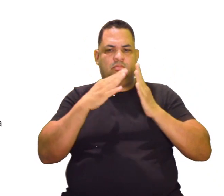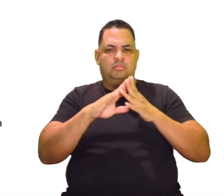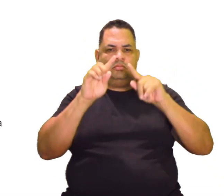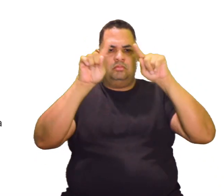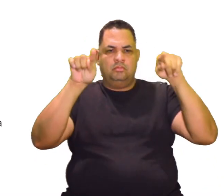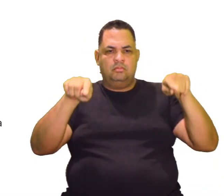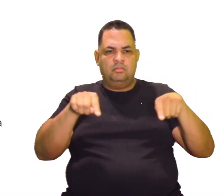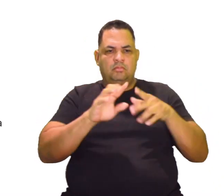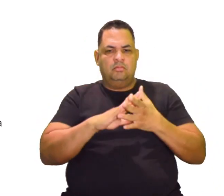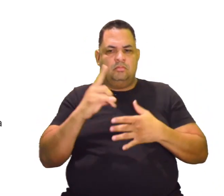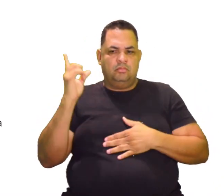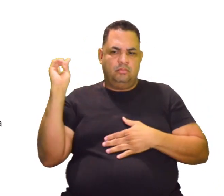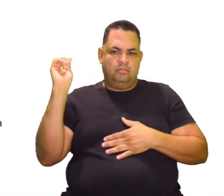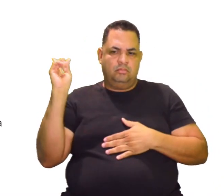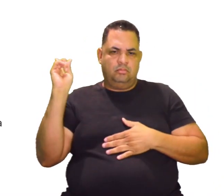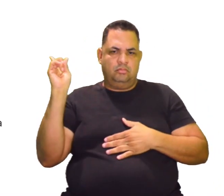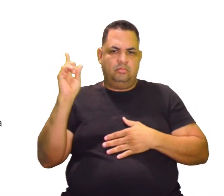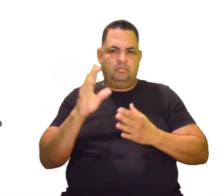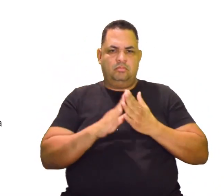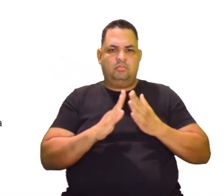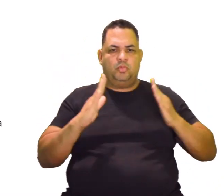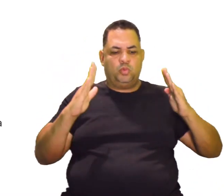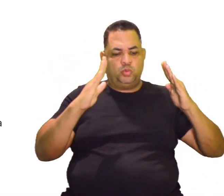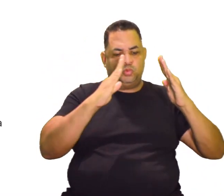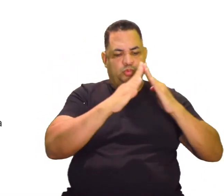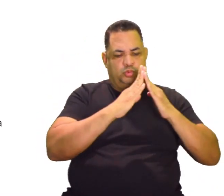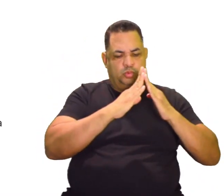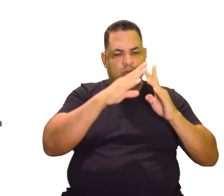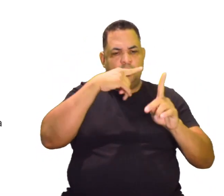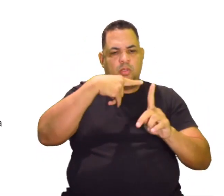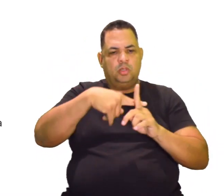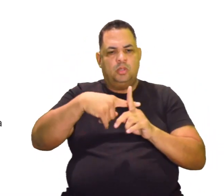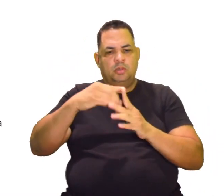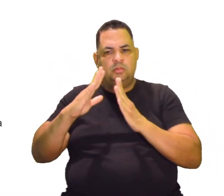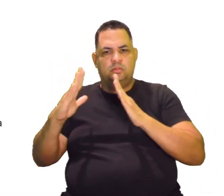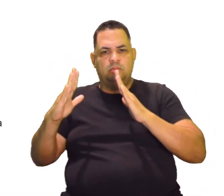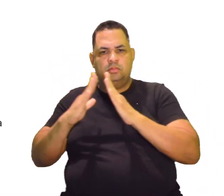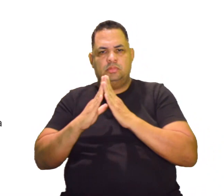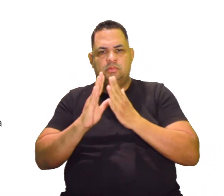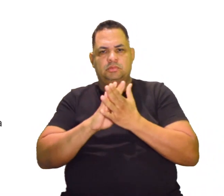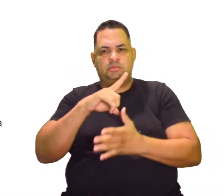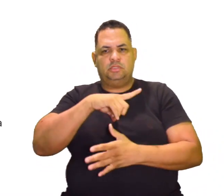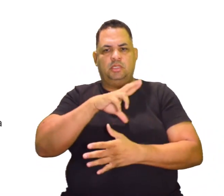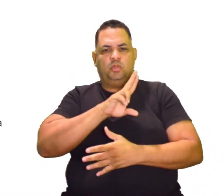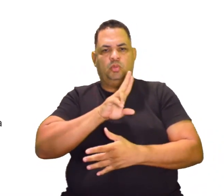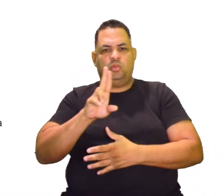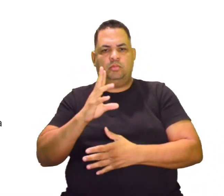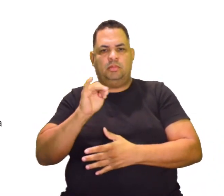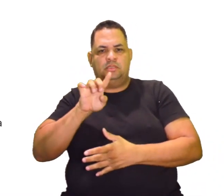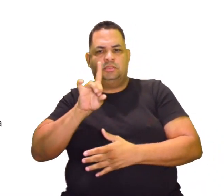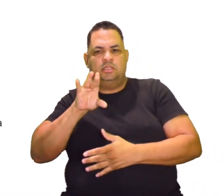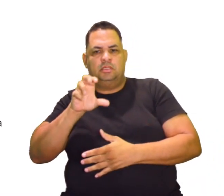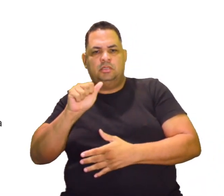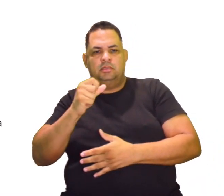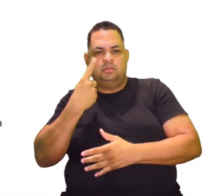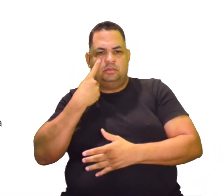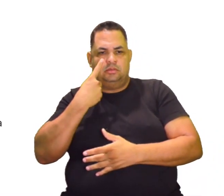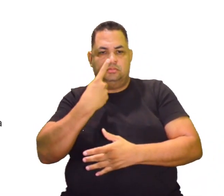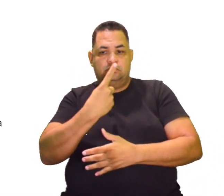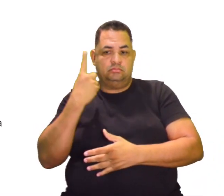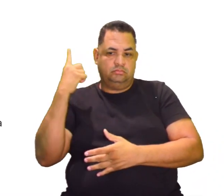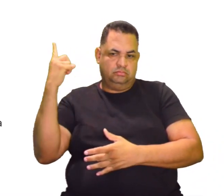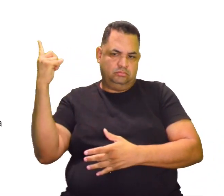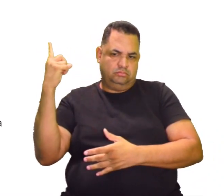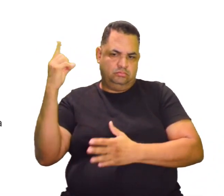Em túmulo, né? Os túmulos eram chamados, né, como mastaba. E aqui nós observamos uma